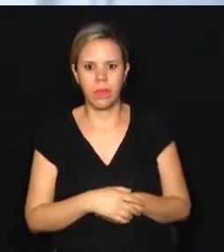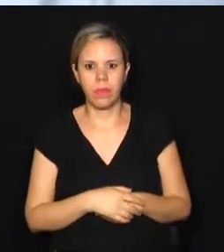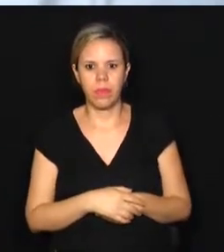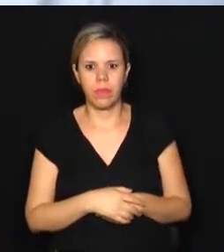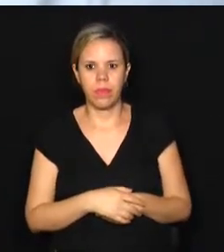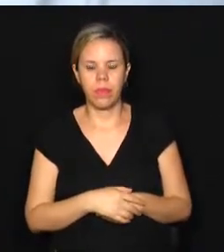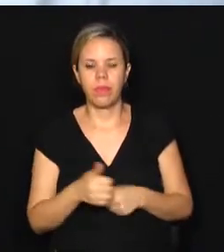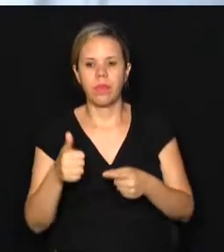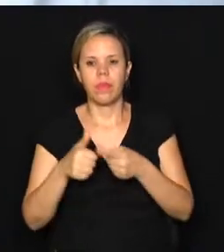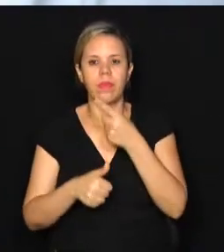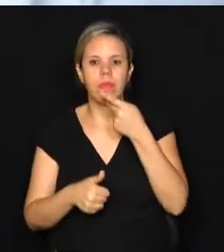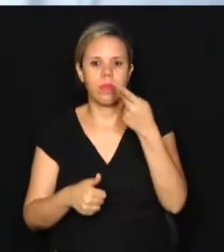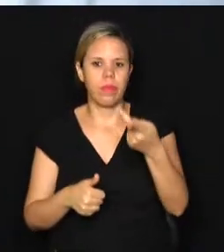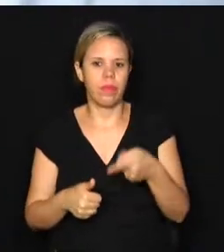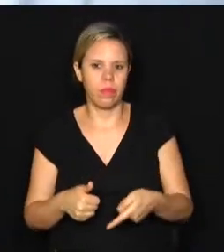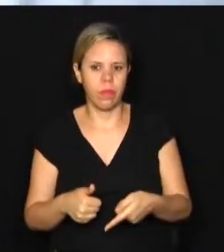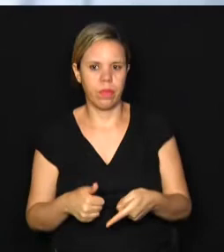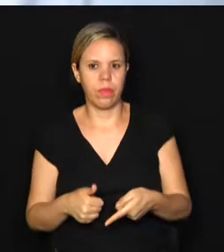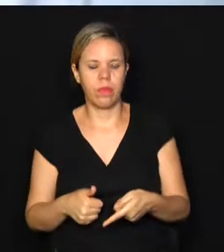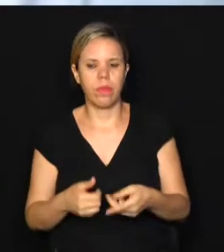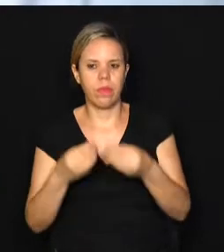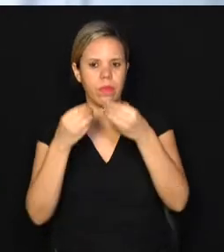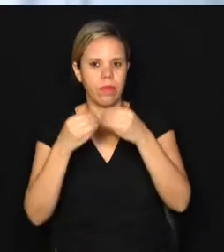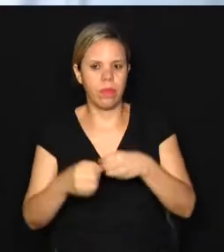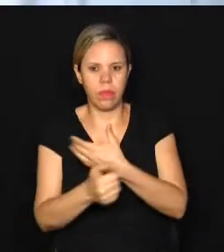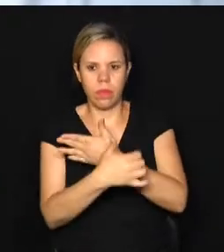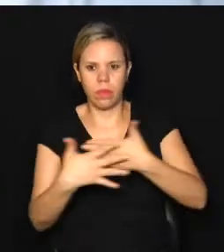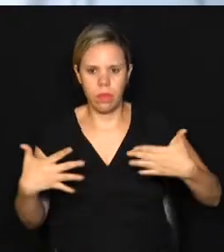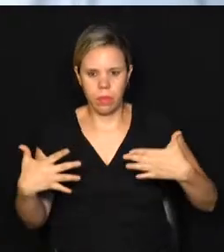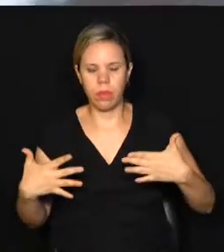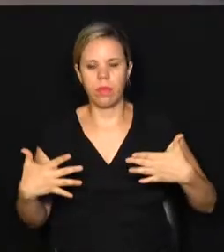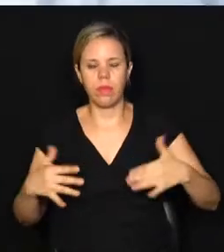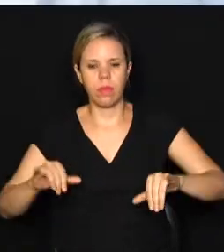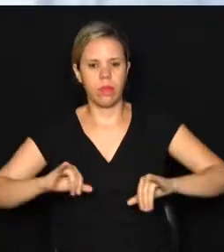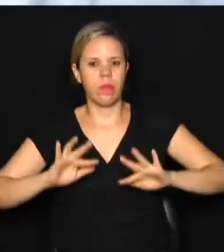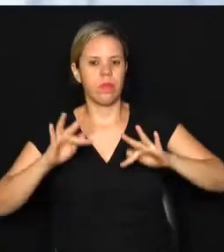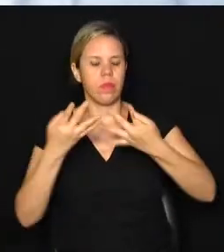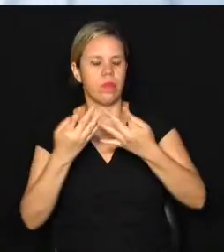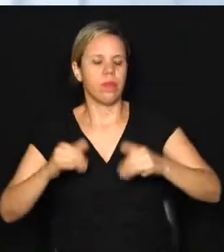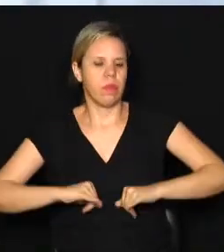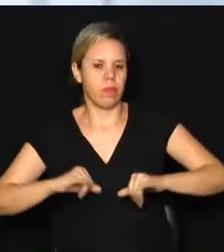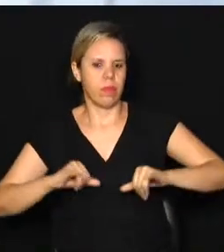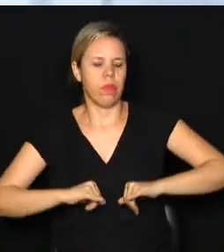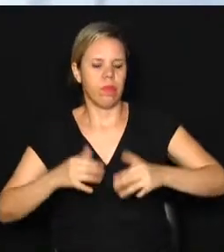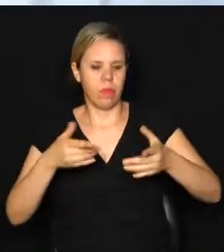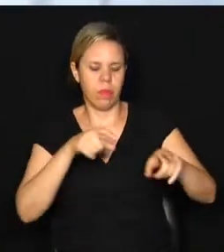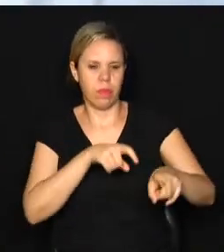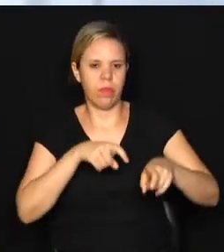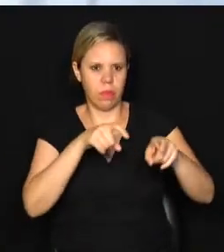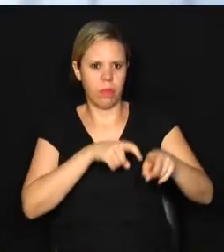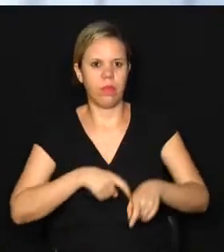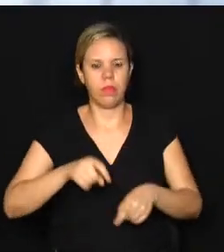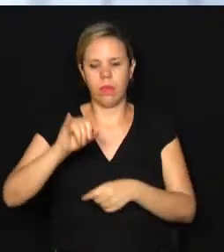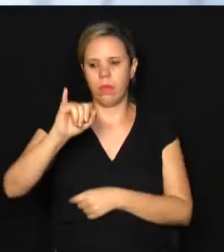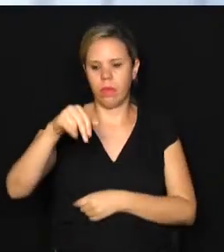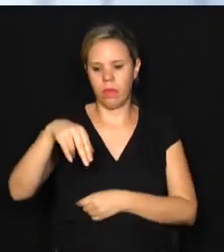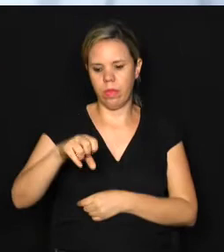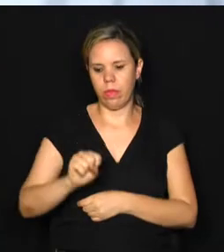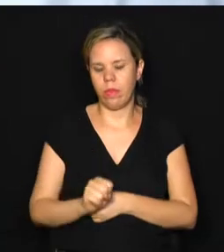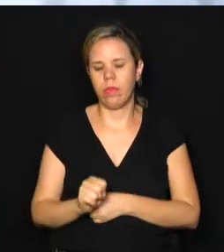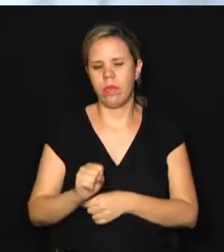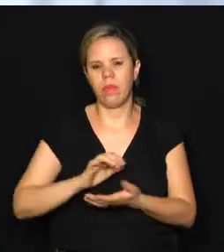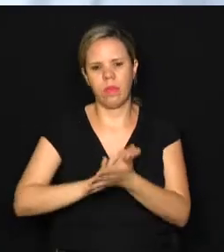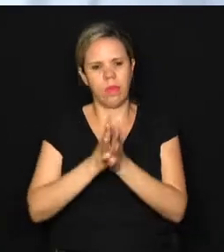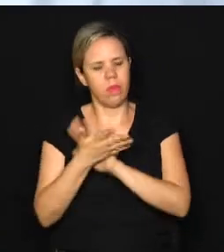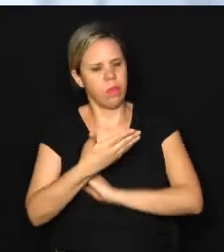Primeiro eu queria tratar aqui da questão do dano moral que essas famílias vêm sofrendo aqui na Chácara Santa Inês. É cruel o que o governo municipal fez e